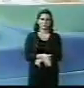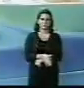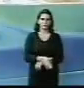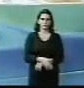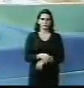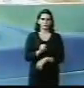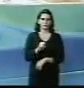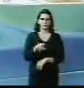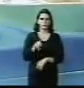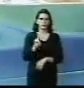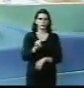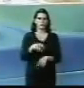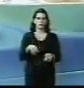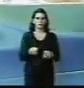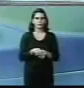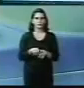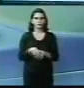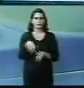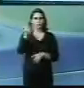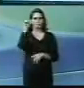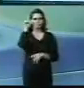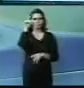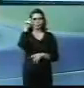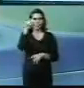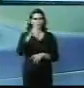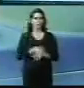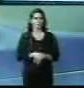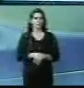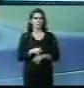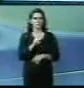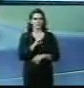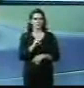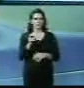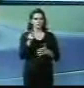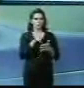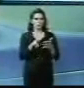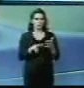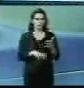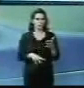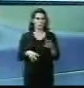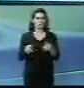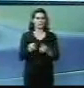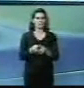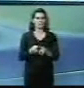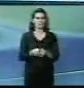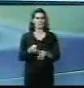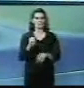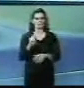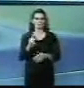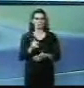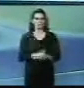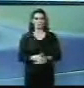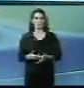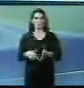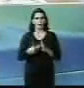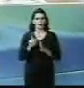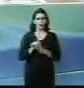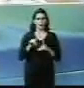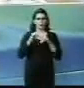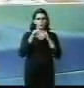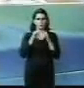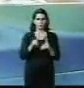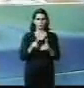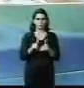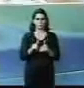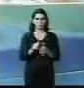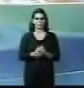o Squid ou pode acessar o DanceGuard. É recomendado que vocês deem uma lida a respeito disso, certo? Bom, antes de finalizar, eu